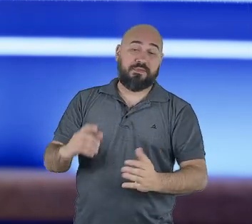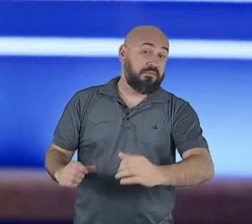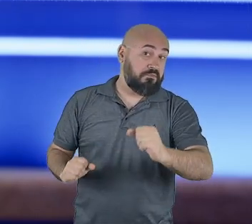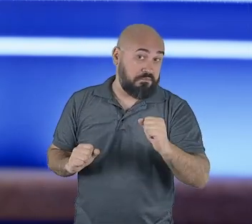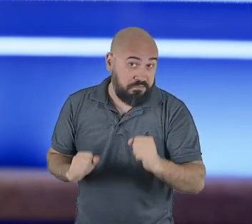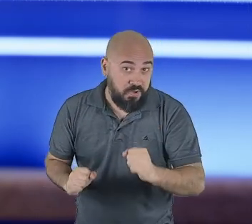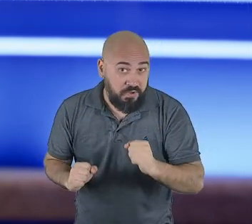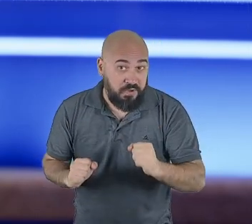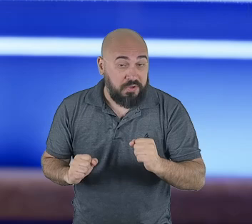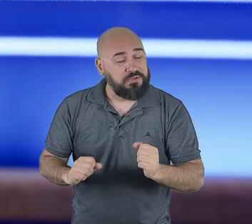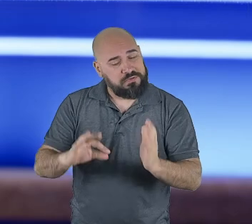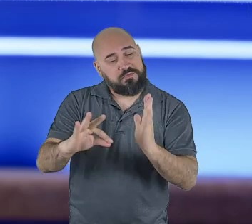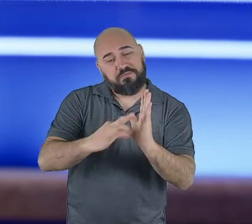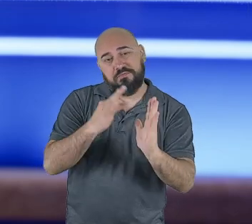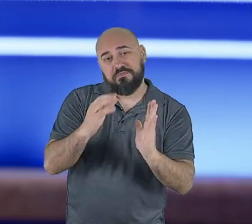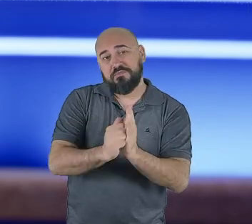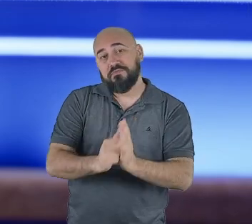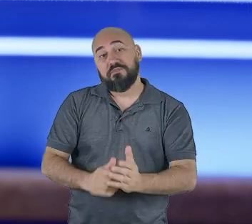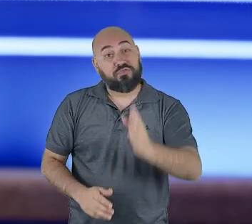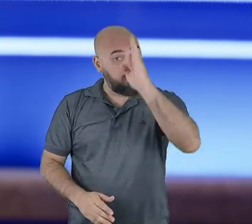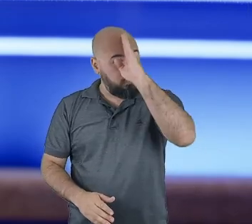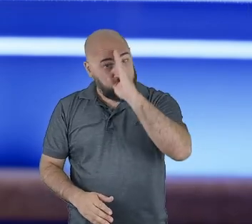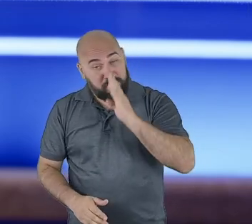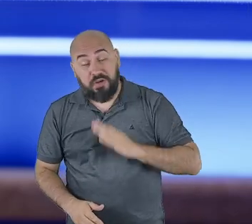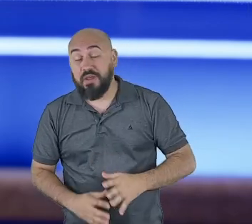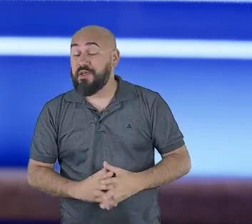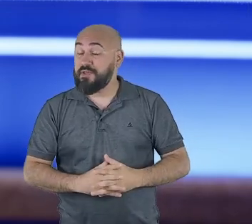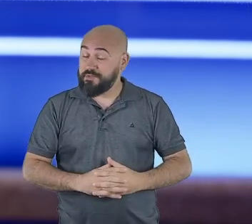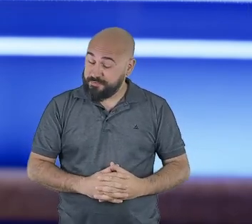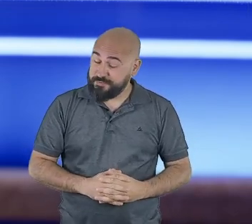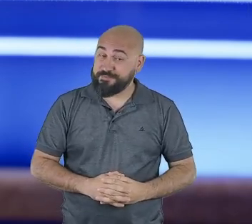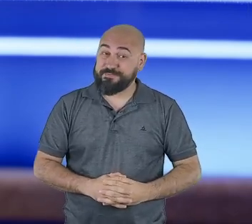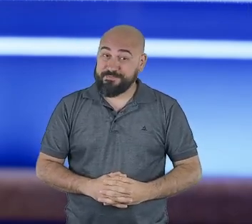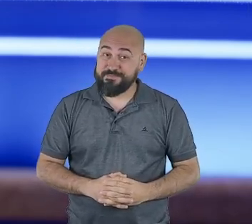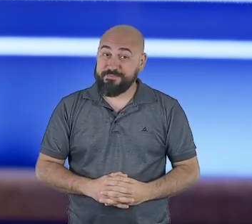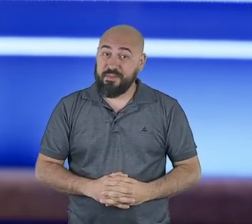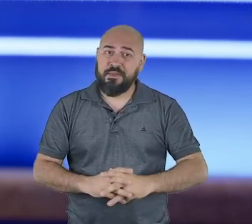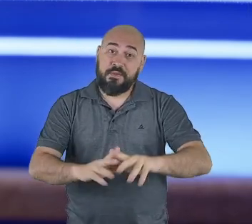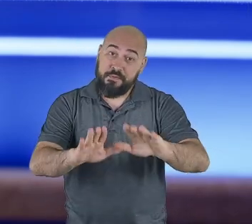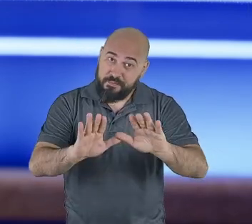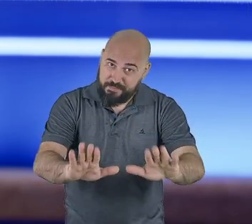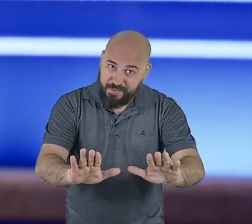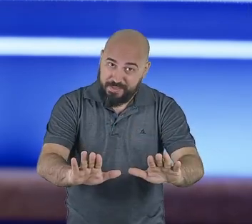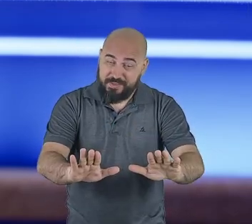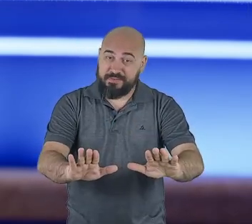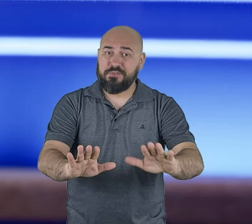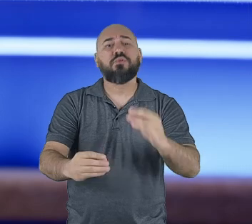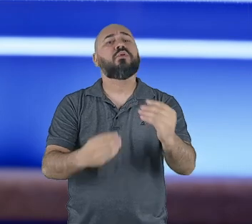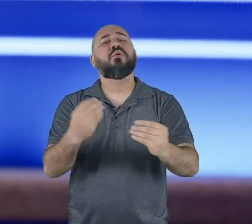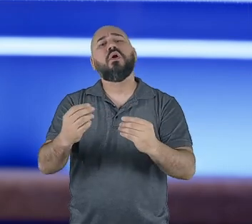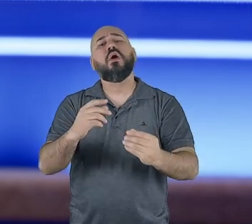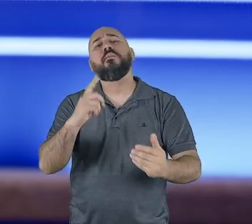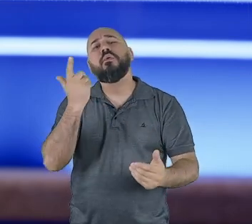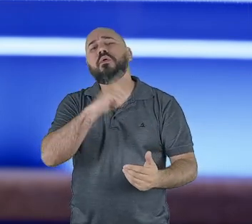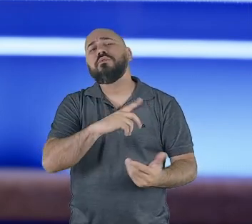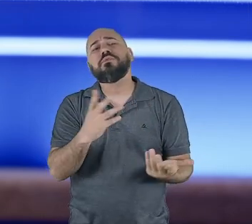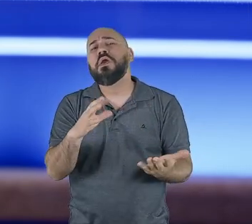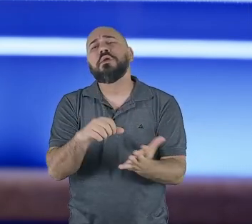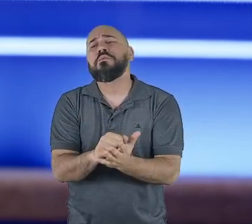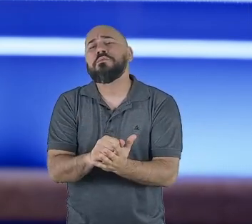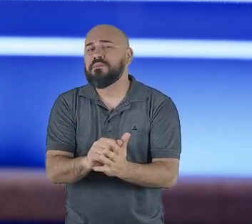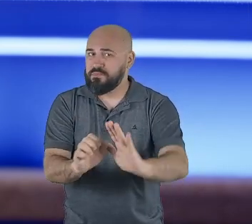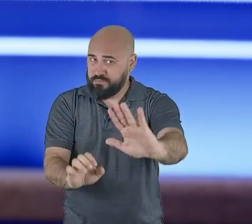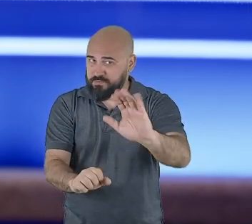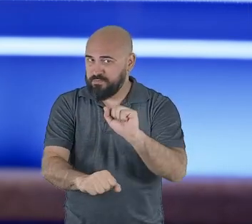pode, nesse momento, se tornar um aluno ou uma aluna da nossa Escola Bíblica. Mas antes de eu dizer para você como, eu quero